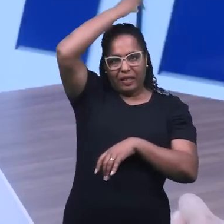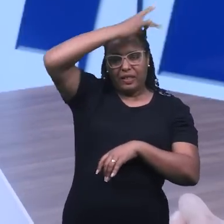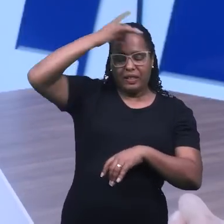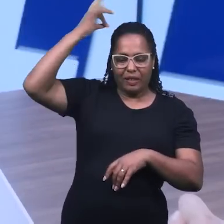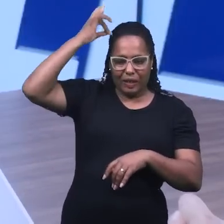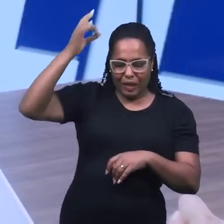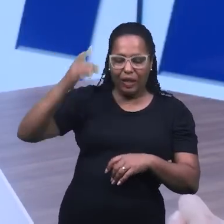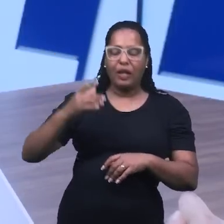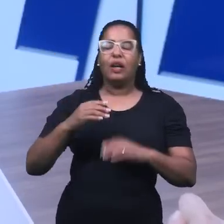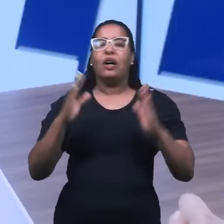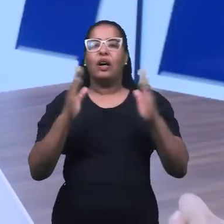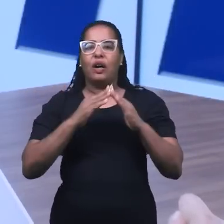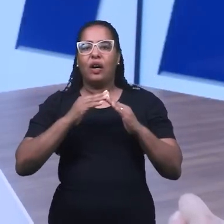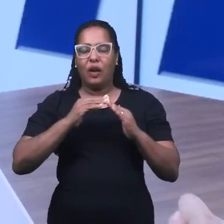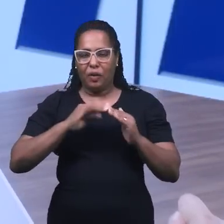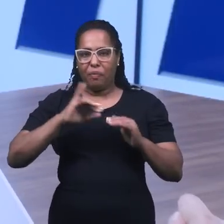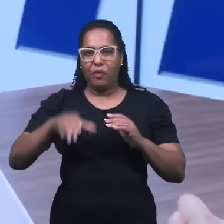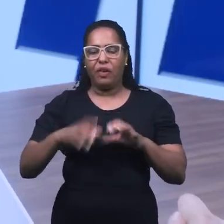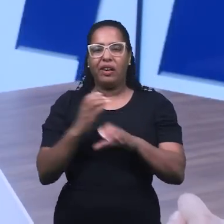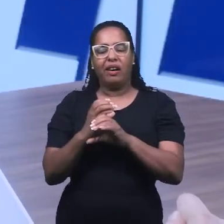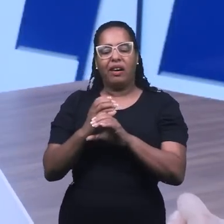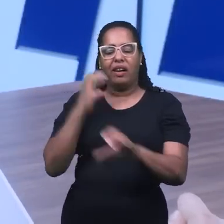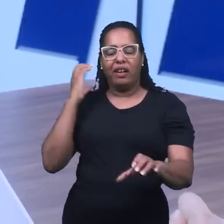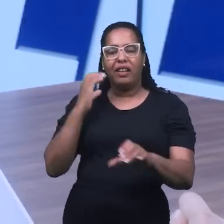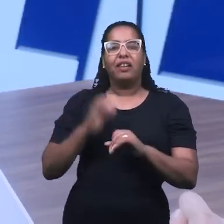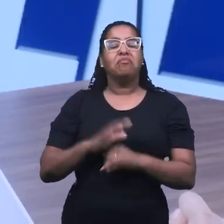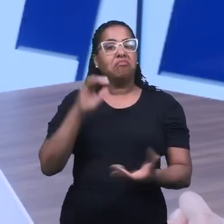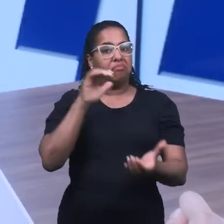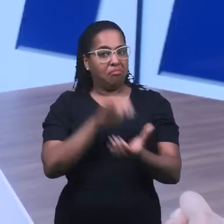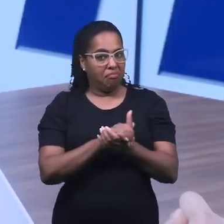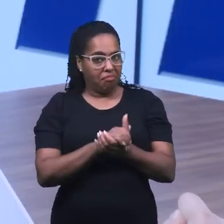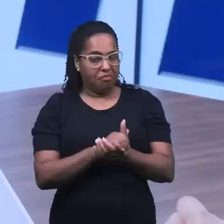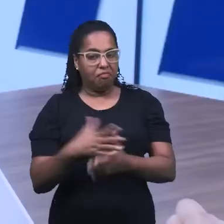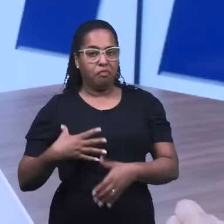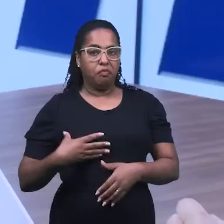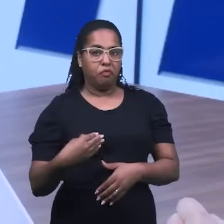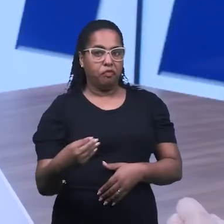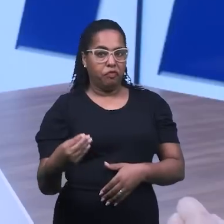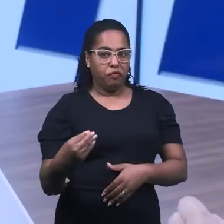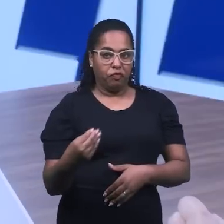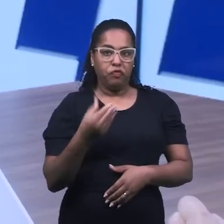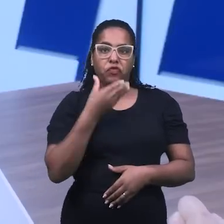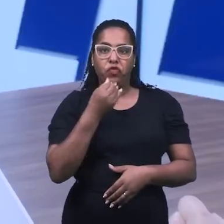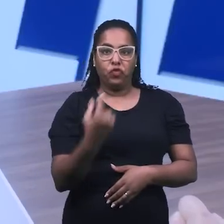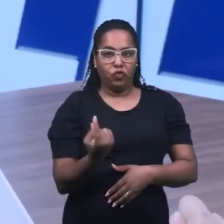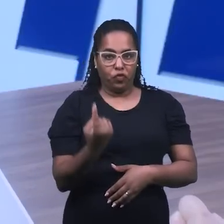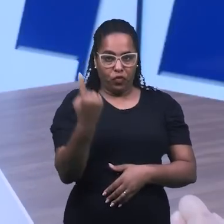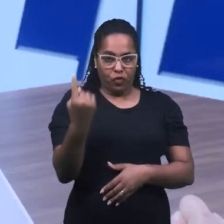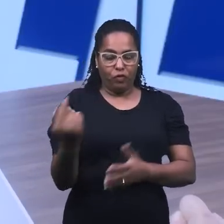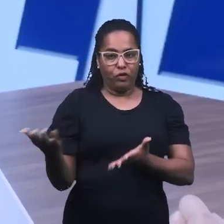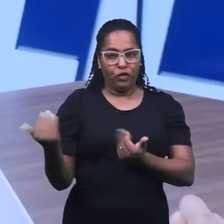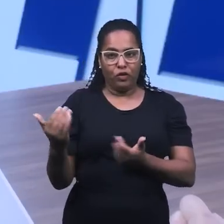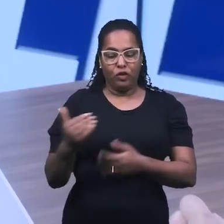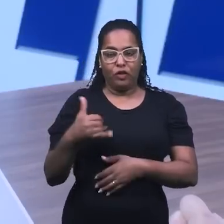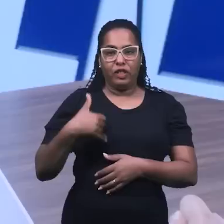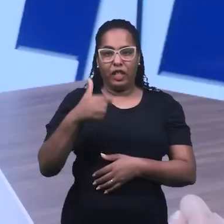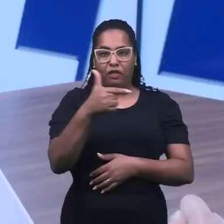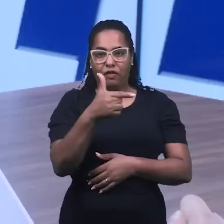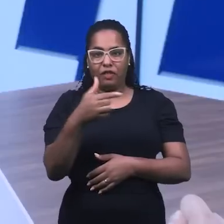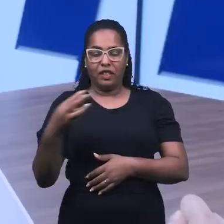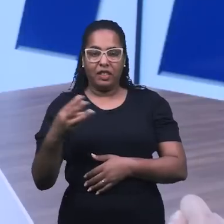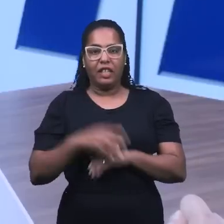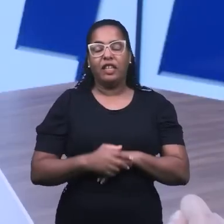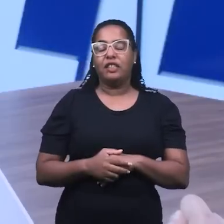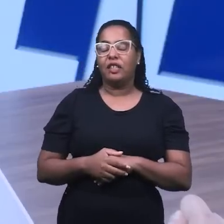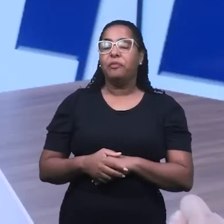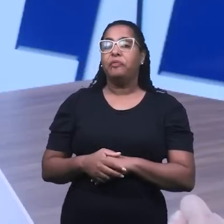Santo, moro em Jardim Camburi. Sou casada, tenho um filho jovem que hoje está com 22 anos. Eu reúno na